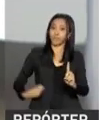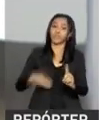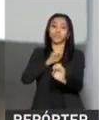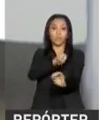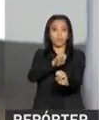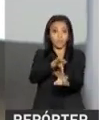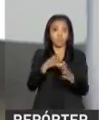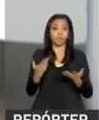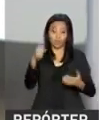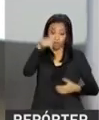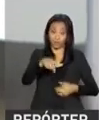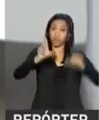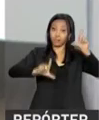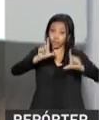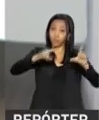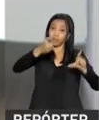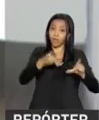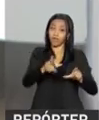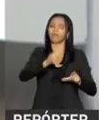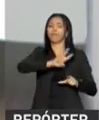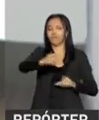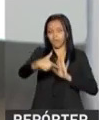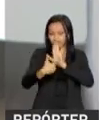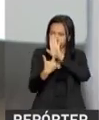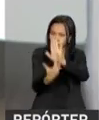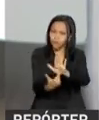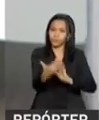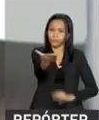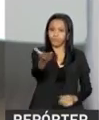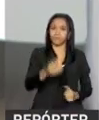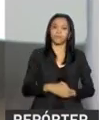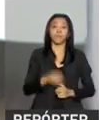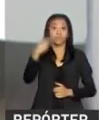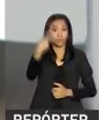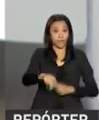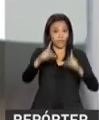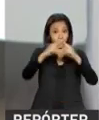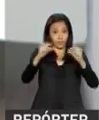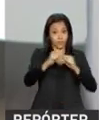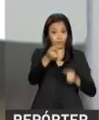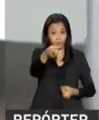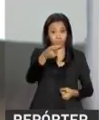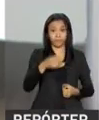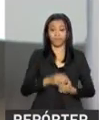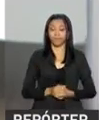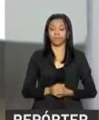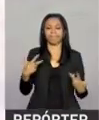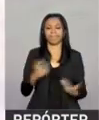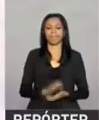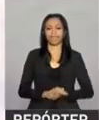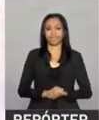Filho. A NBR vai transmitir a cerimônia ao vivo. De Brasília, Gabriela Noronha.